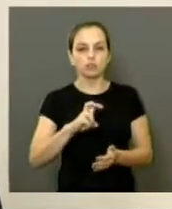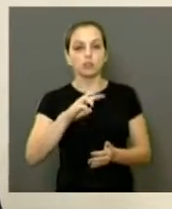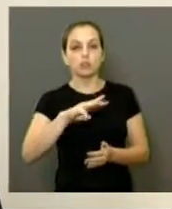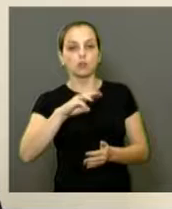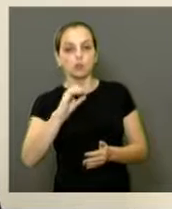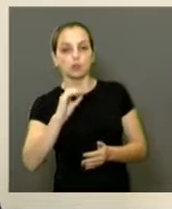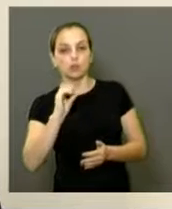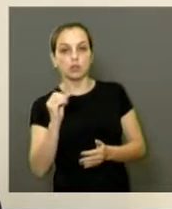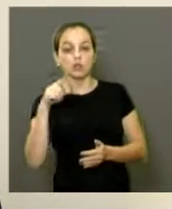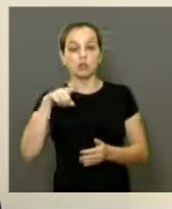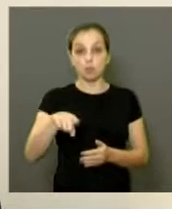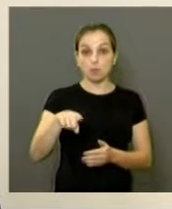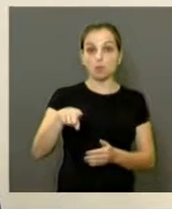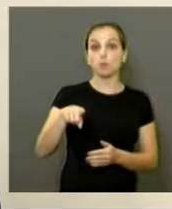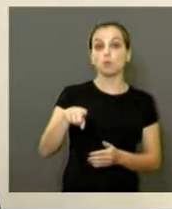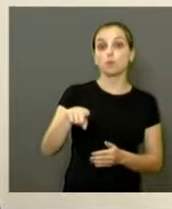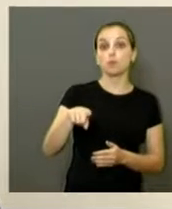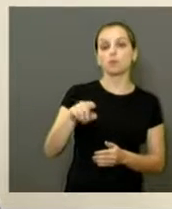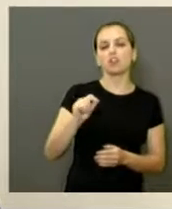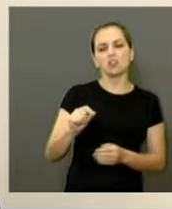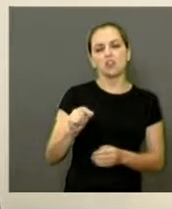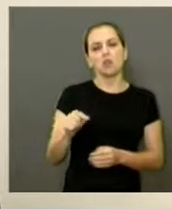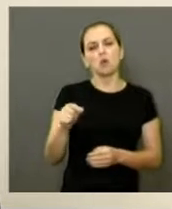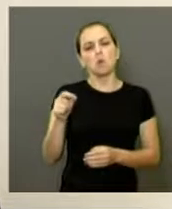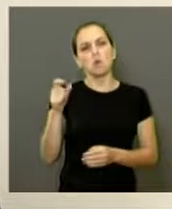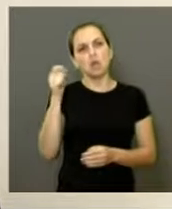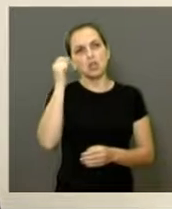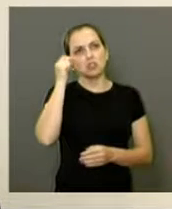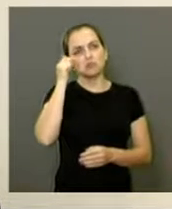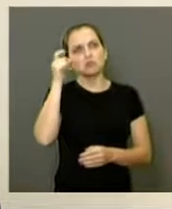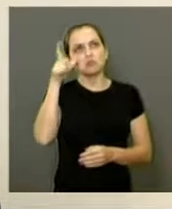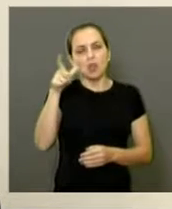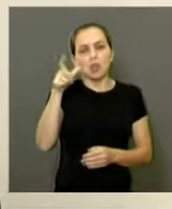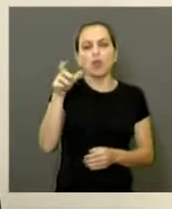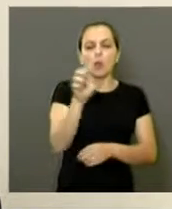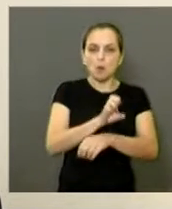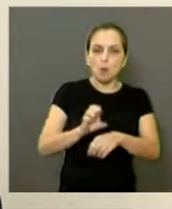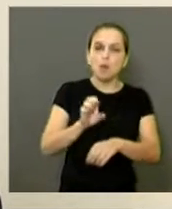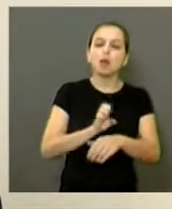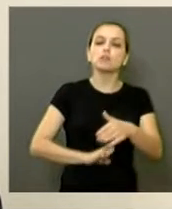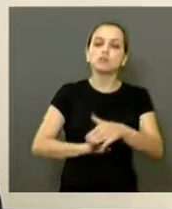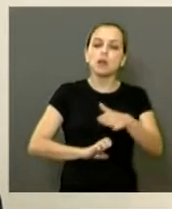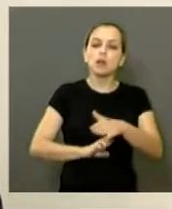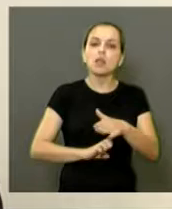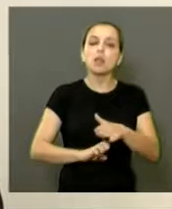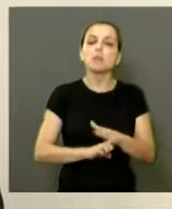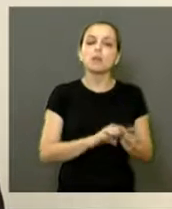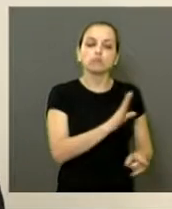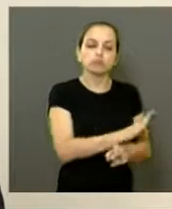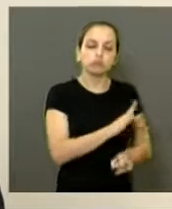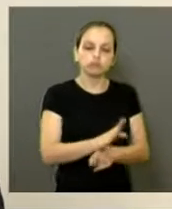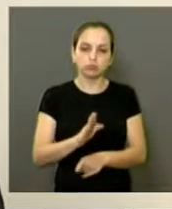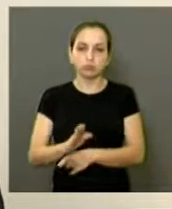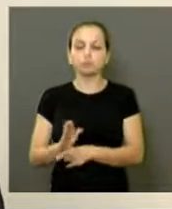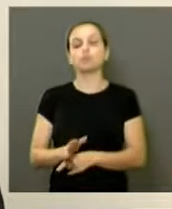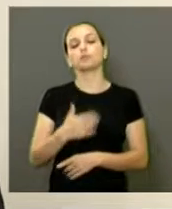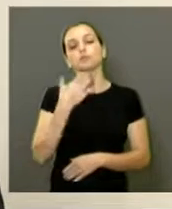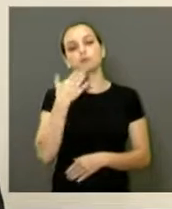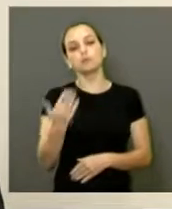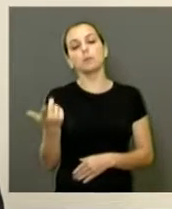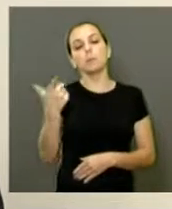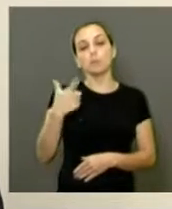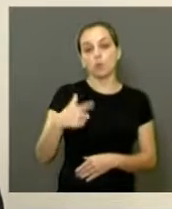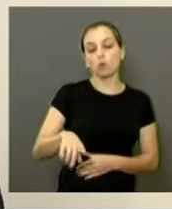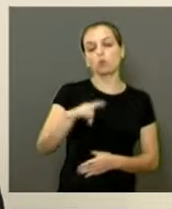empresa fazer tanta qualidade né então nós estamos solicitando um novo requerimento me disseram que de